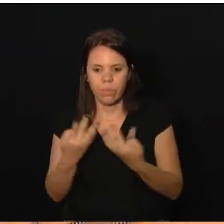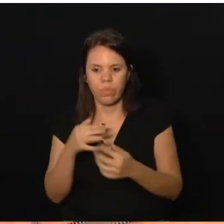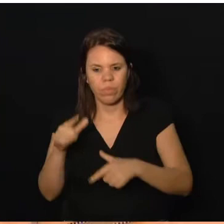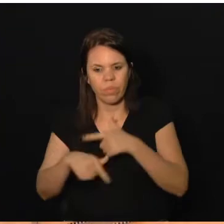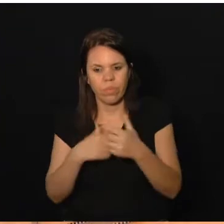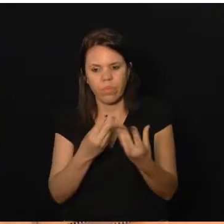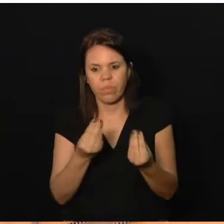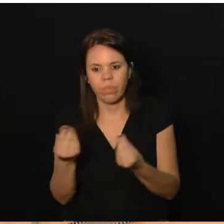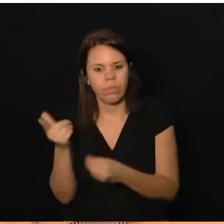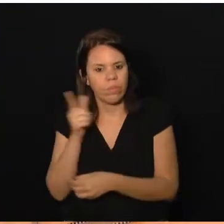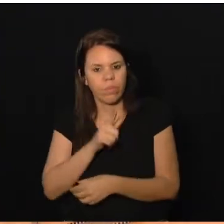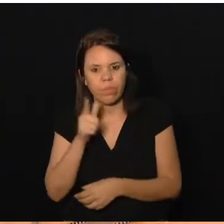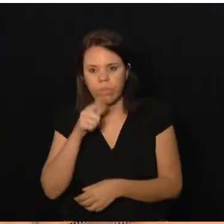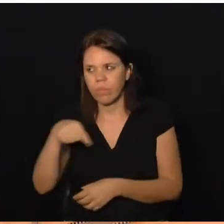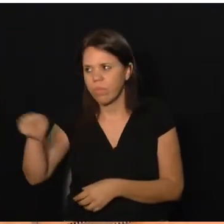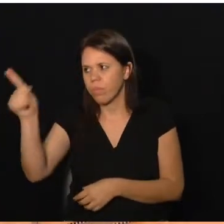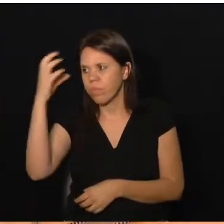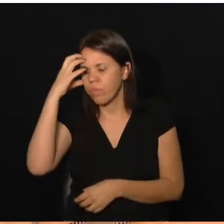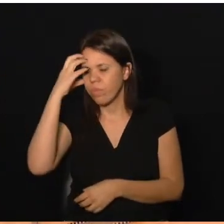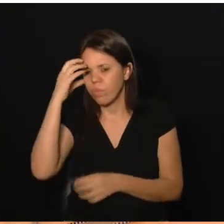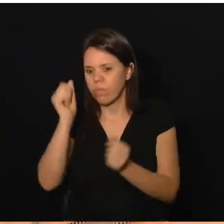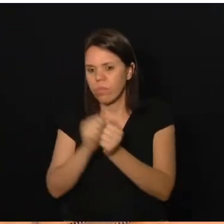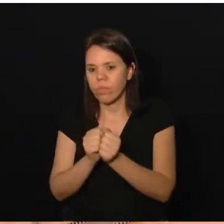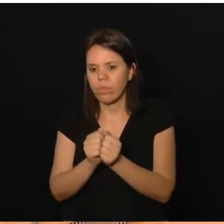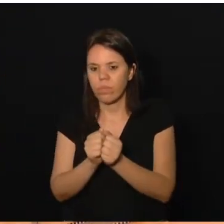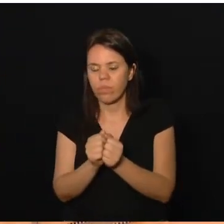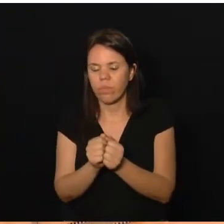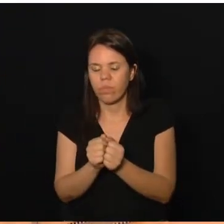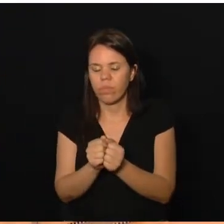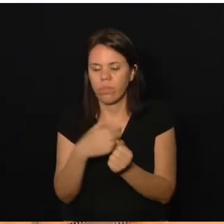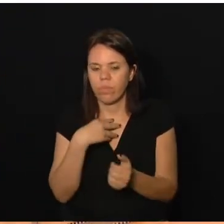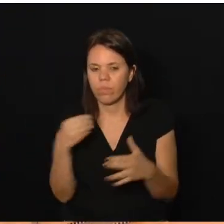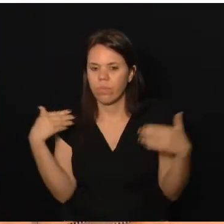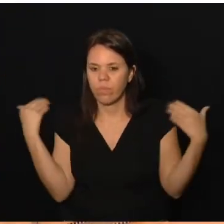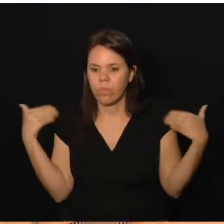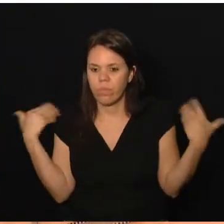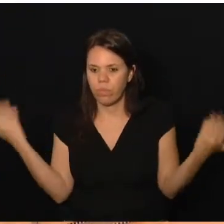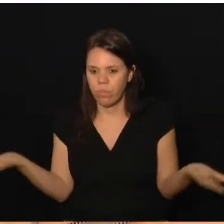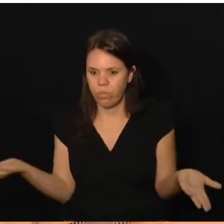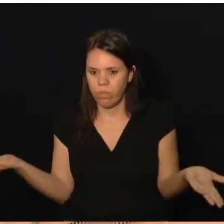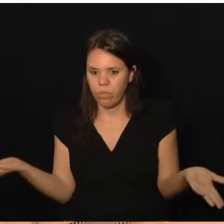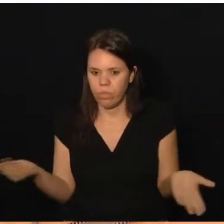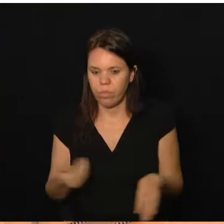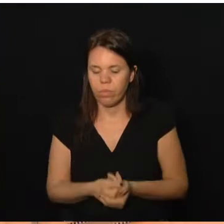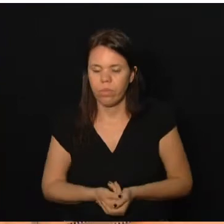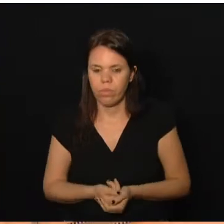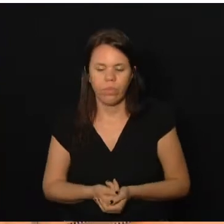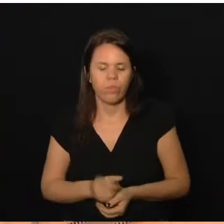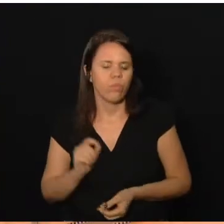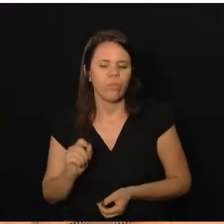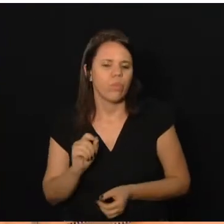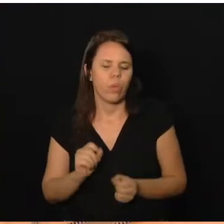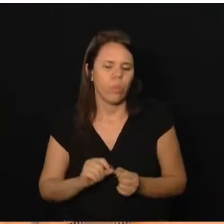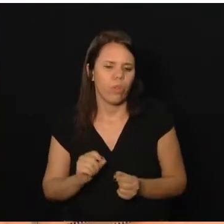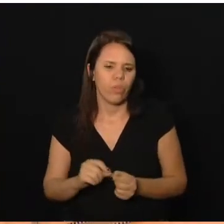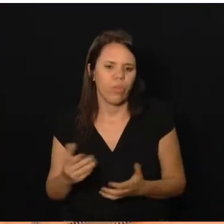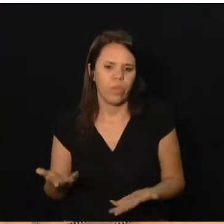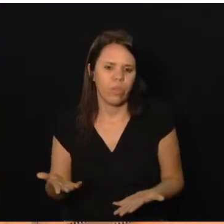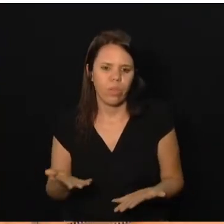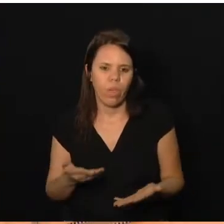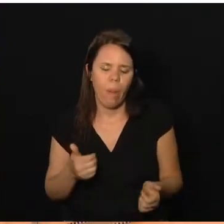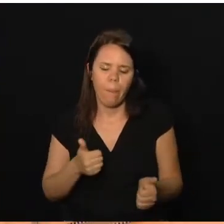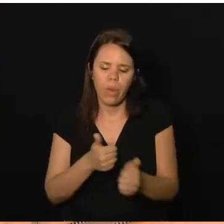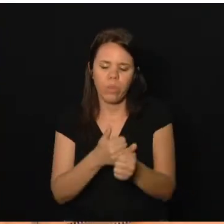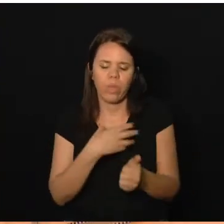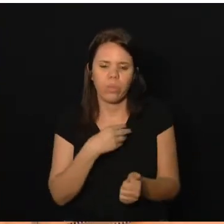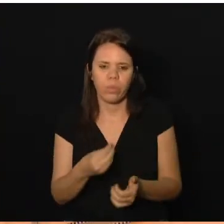que não conseguem ir no taquaral com o filho, por exemplo. Né? Então, assim, o que eu posso fazer para me aproximar